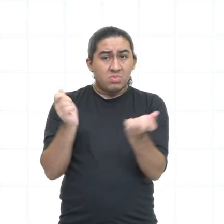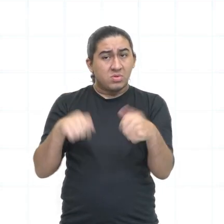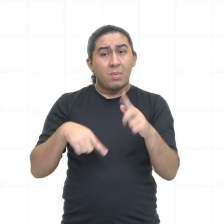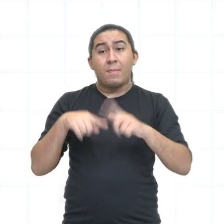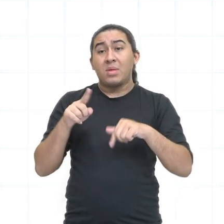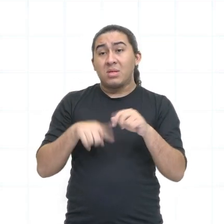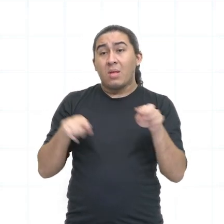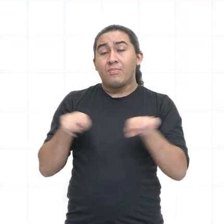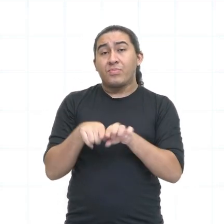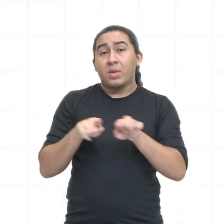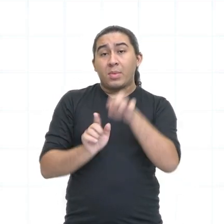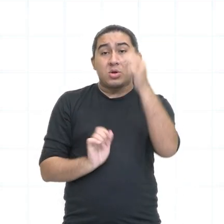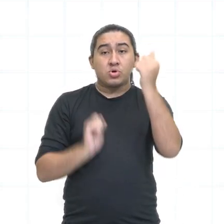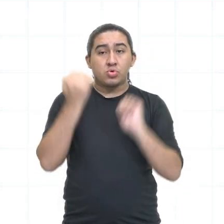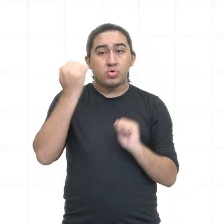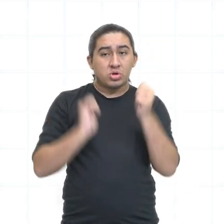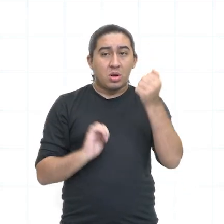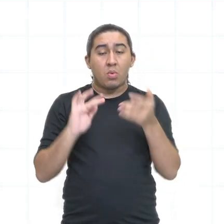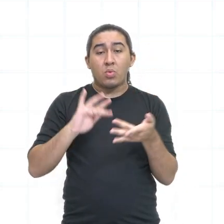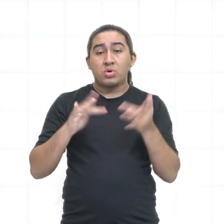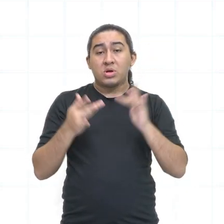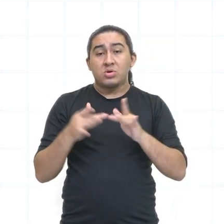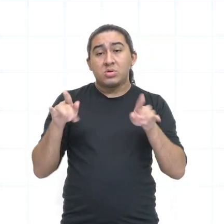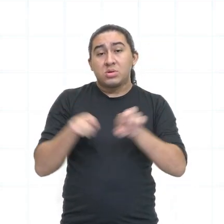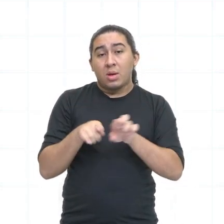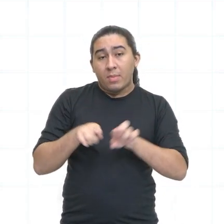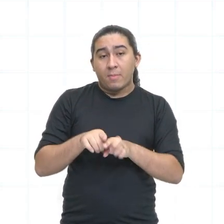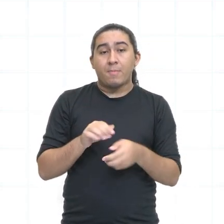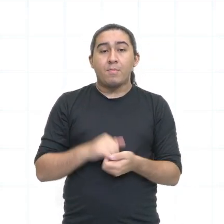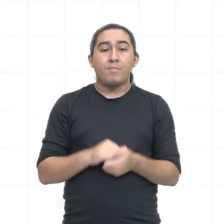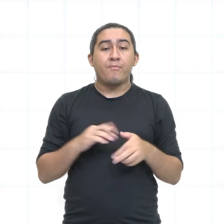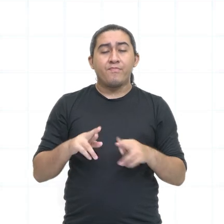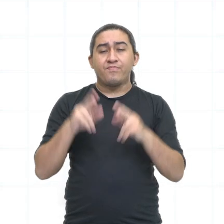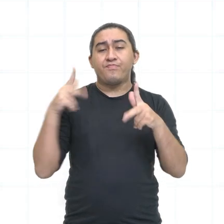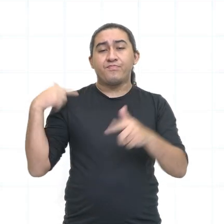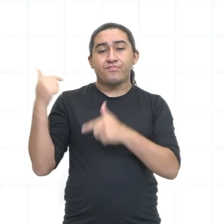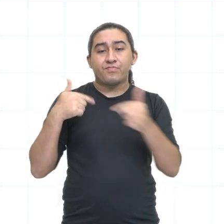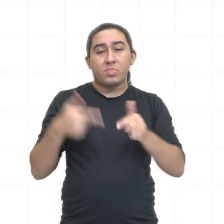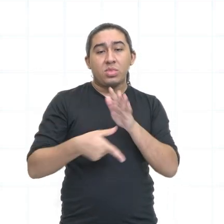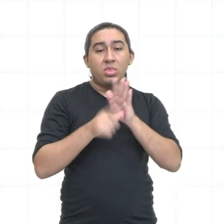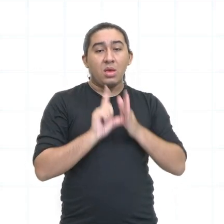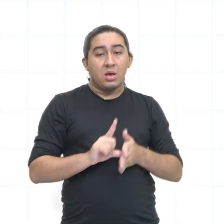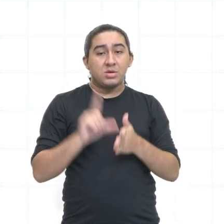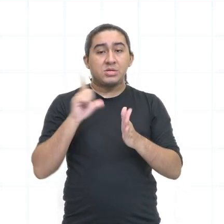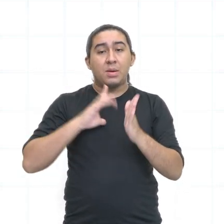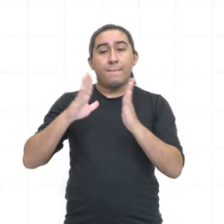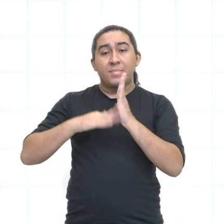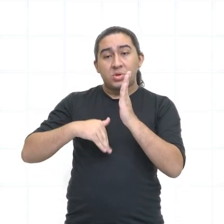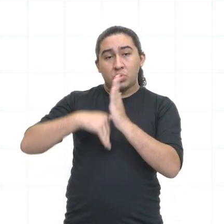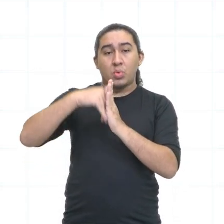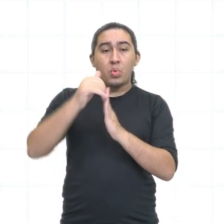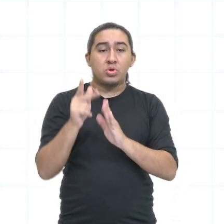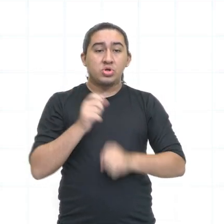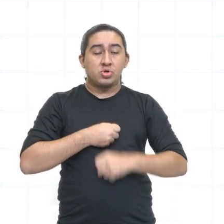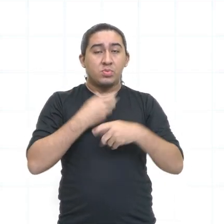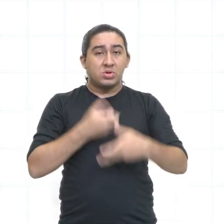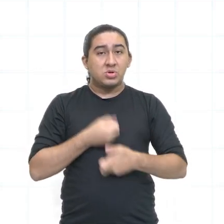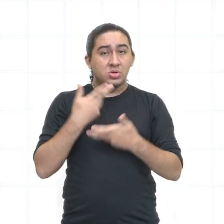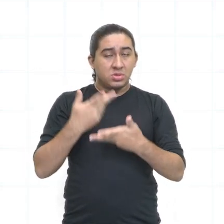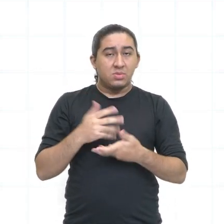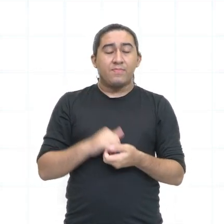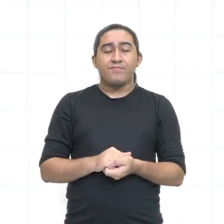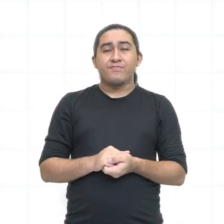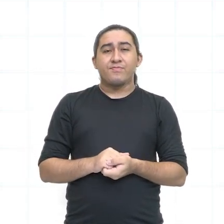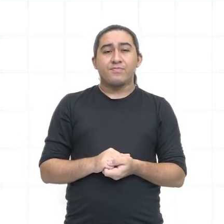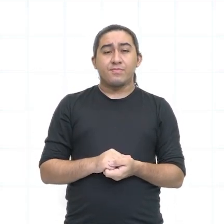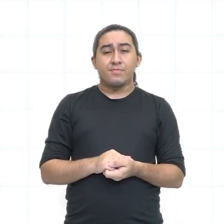materiais industriais descolados da geração anterior de pintores expressionistas abstratos.